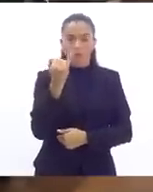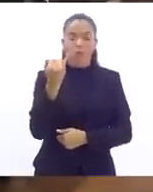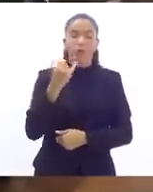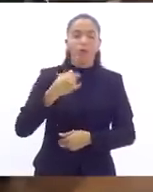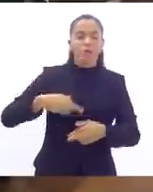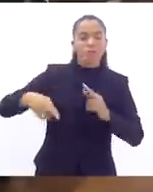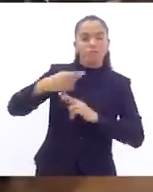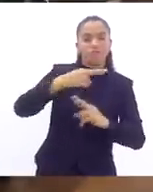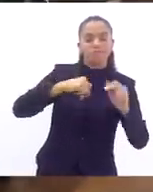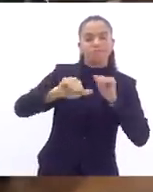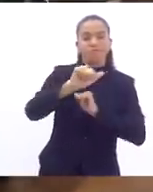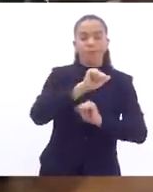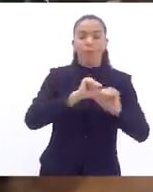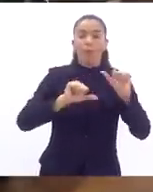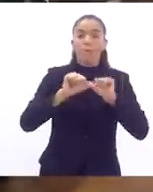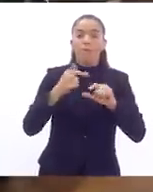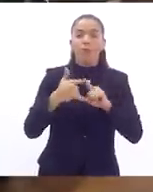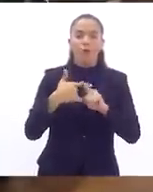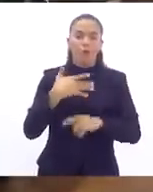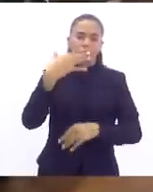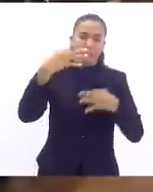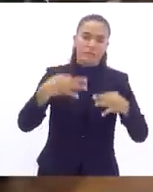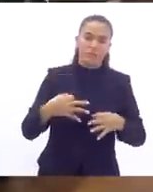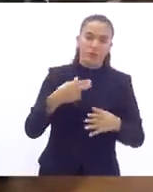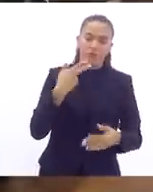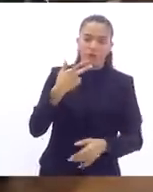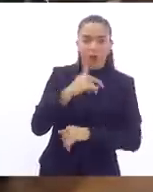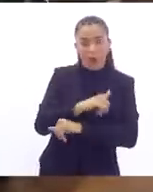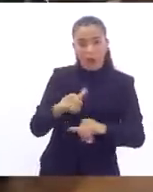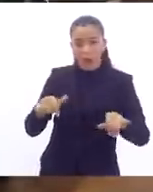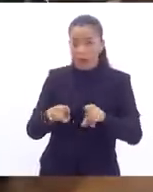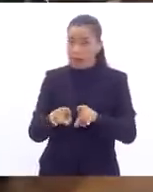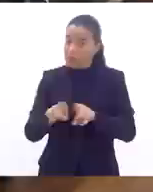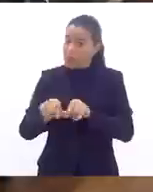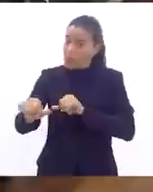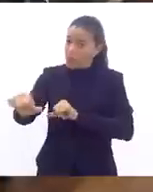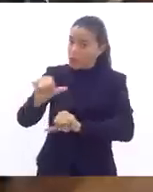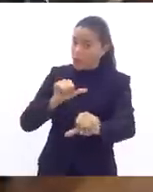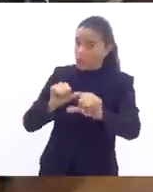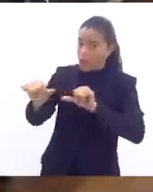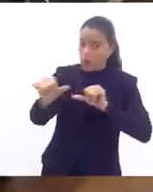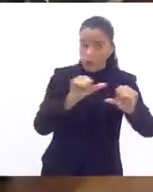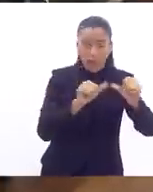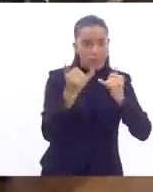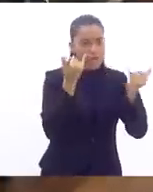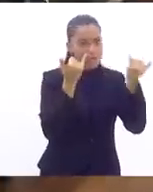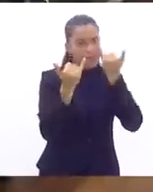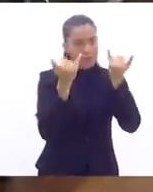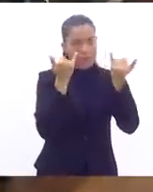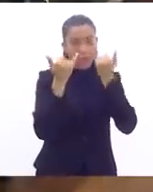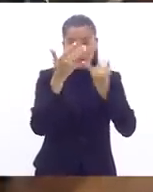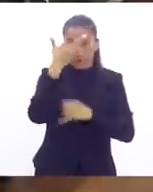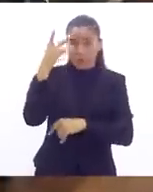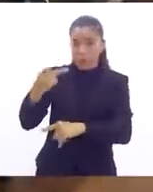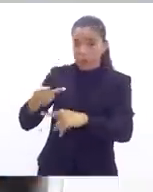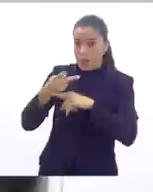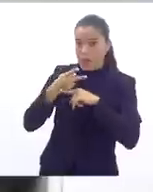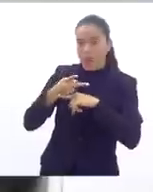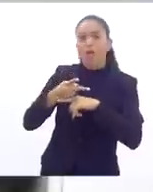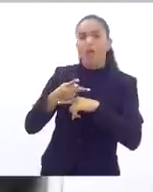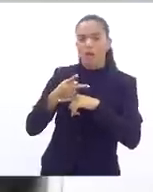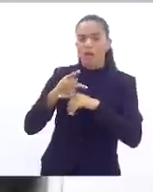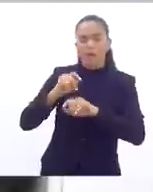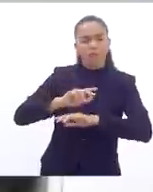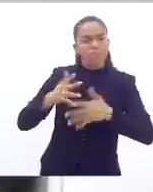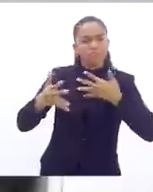feedback porque eu faço questão de falar receber e trocar informação quem tá me procurando eu tô dando a maior